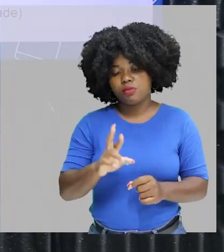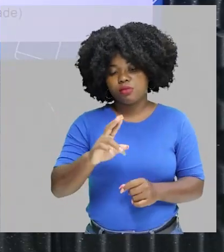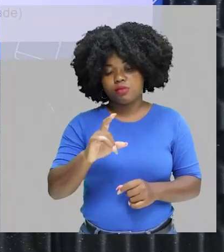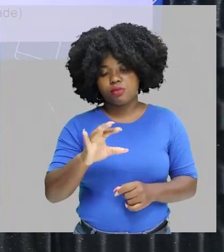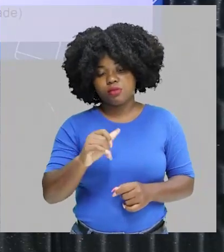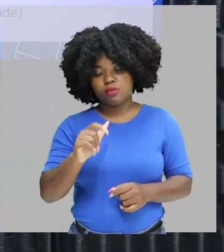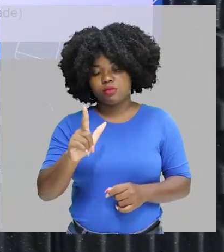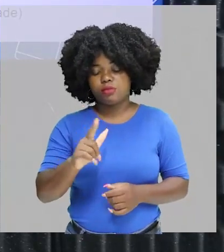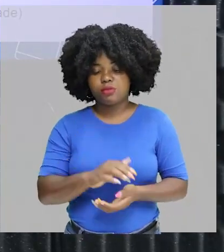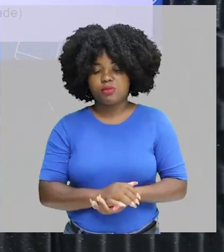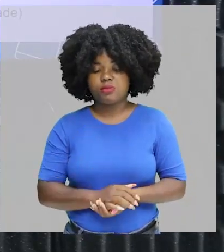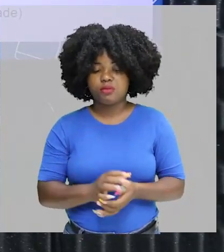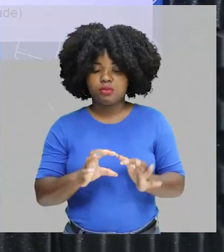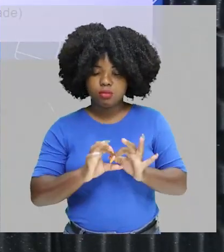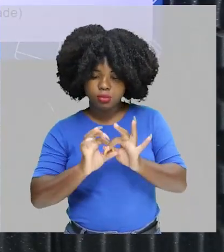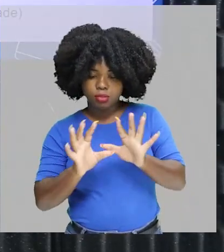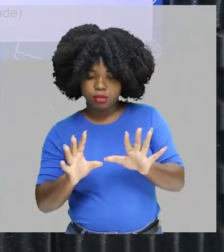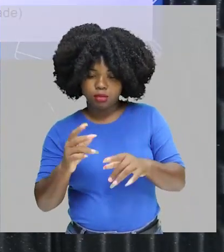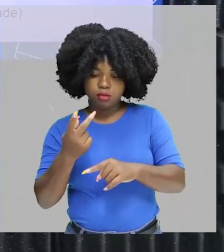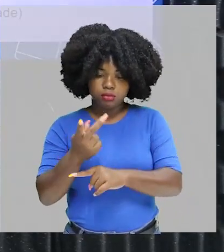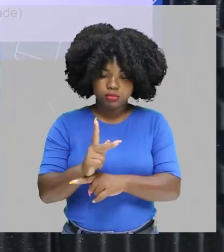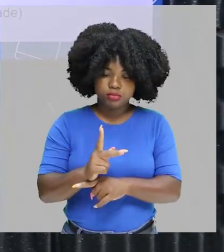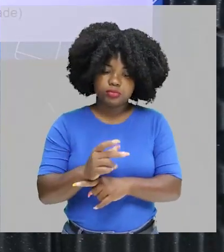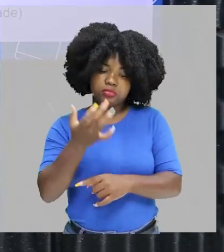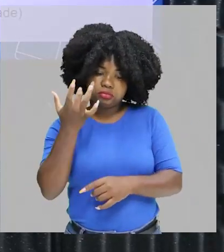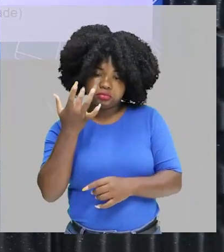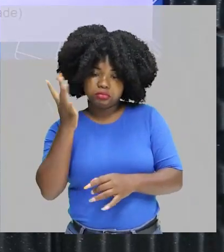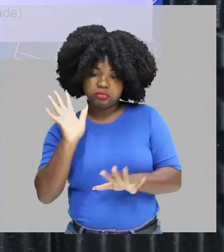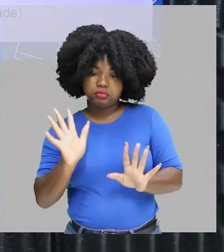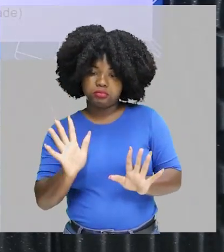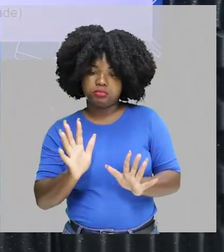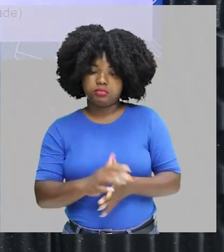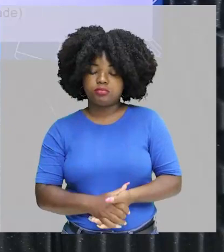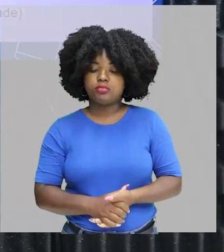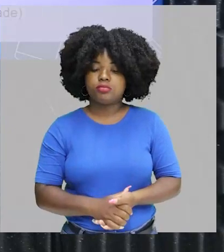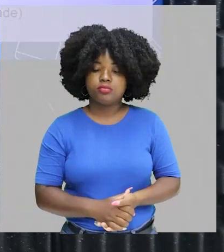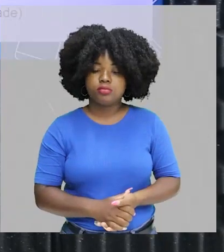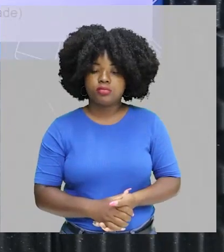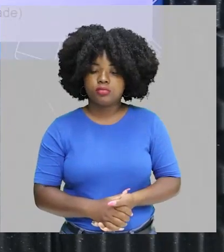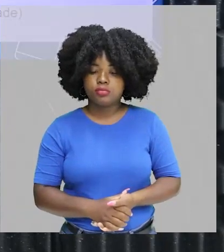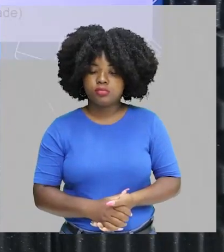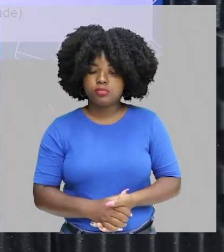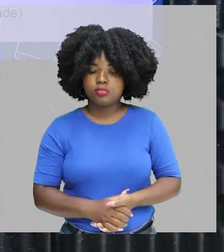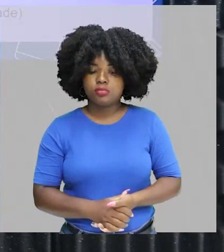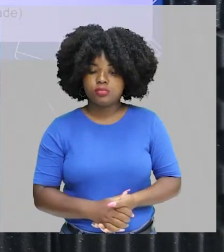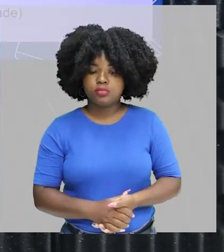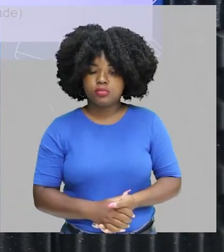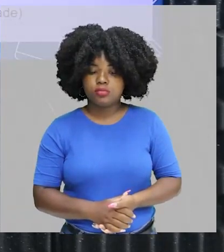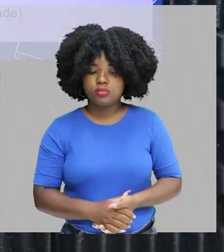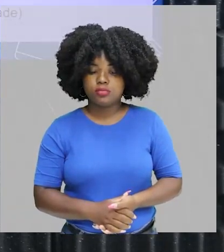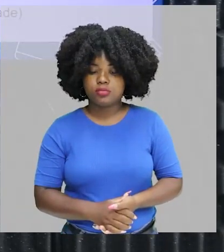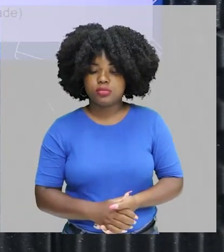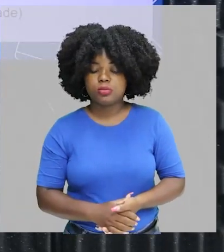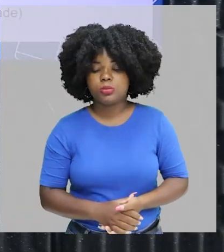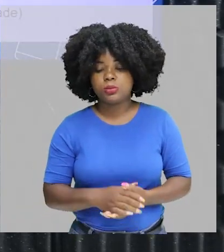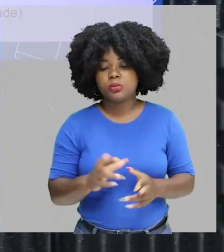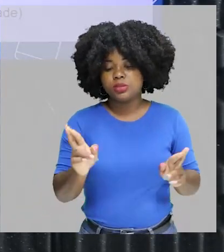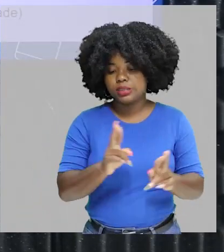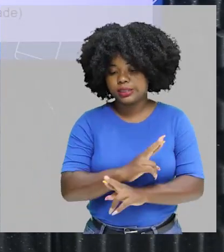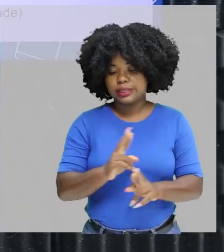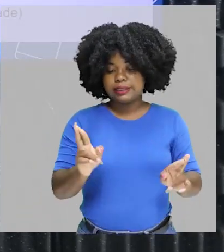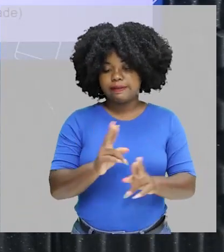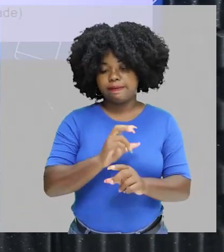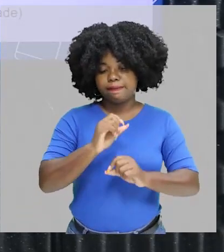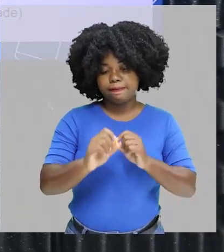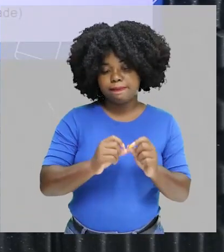mais estável. Então, ele libera o hidrogênio com maior facilidade. Então, o produto preponderante é o produto relacionado